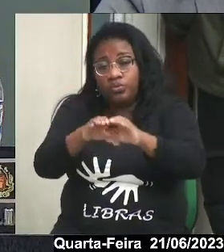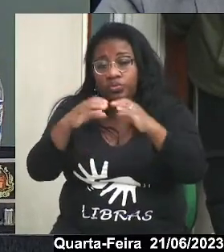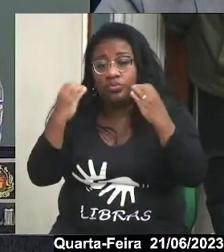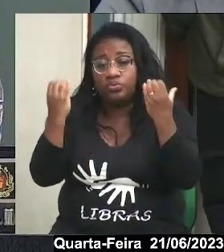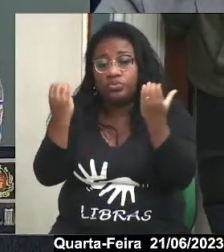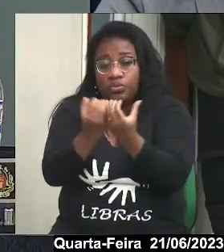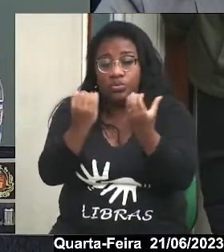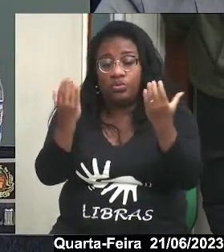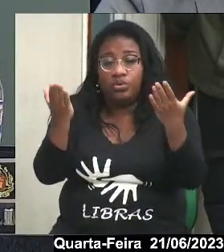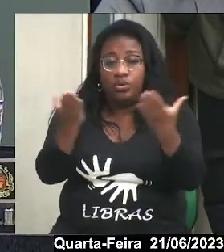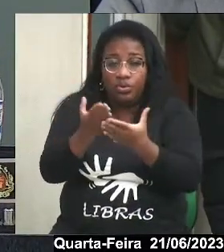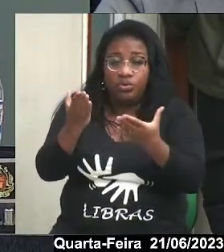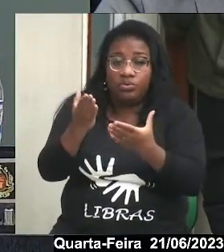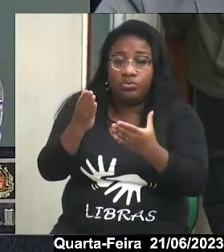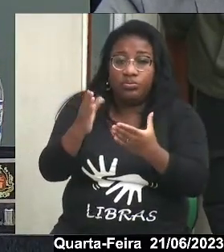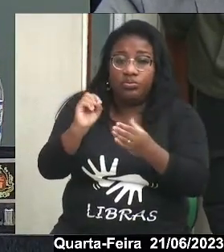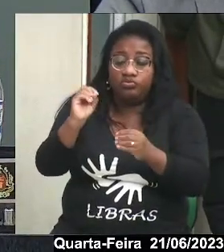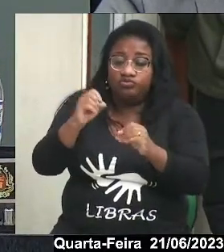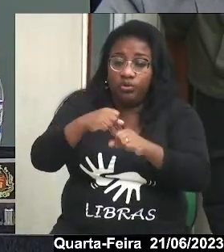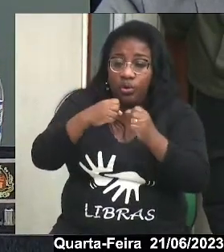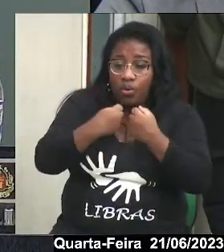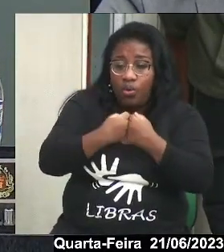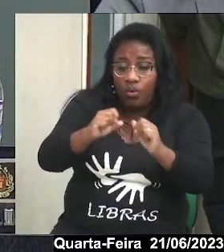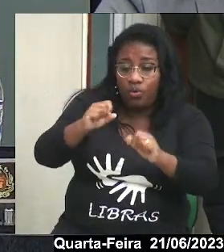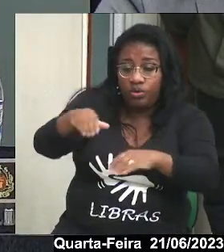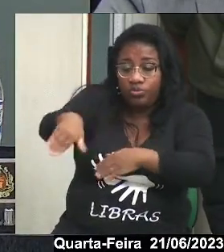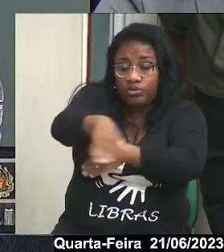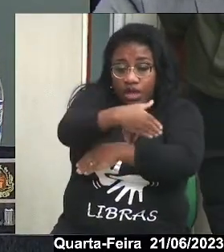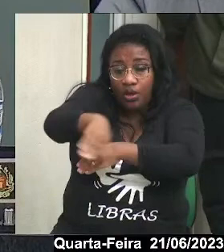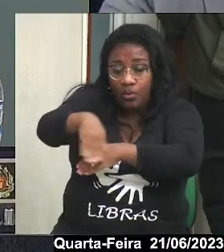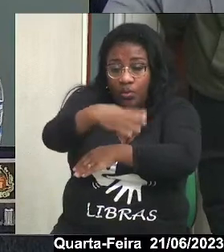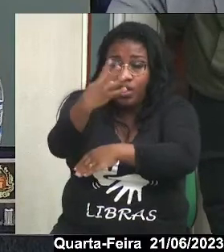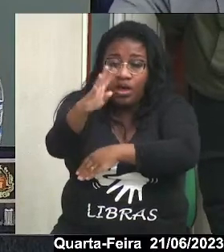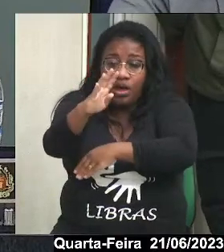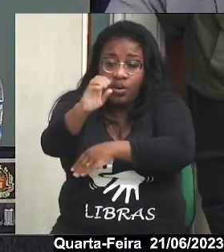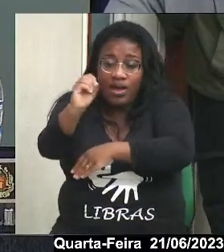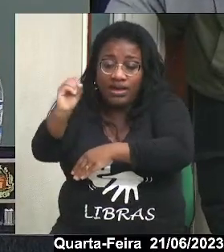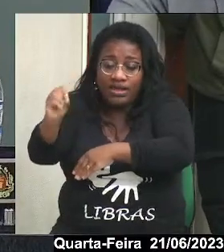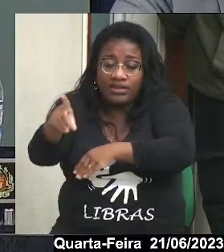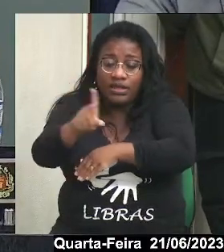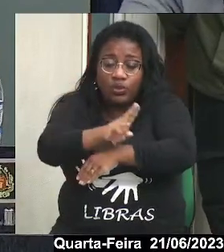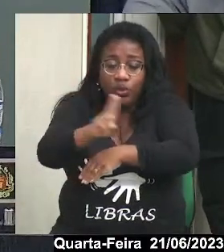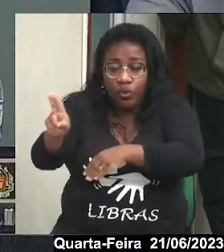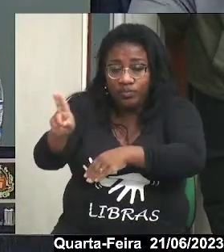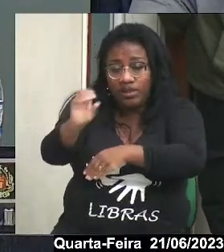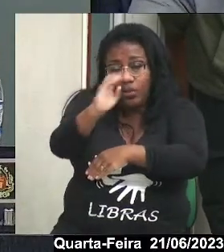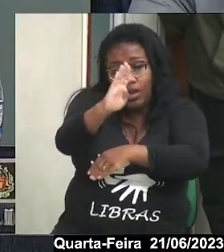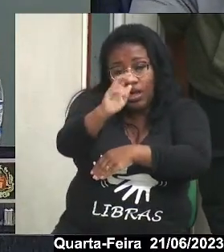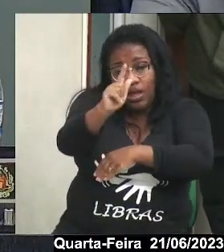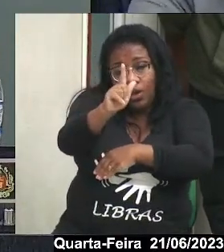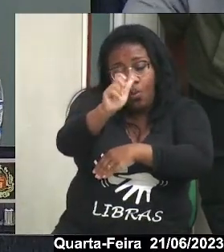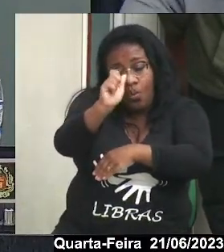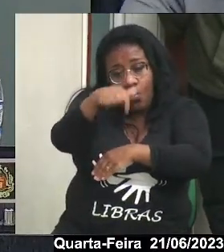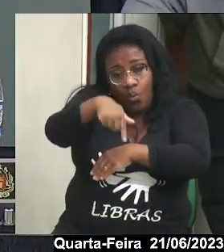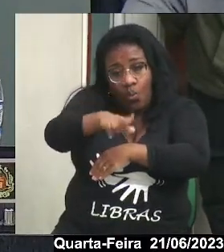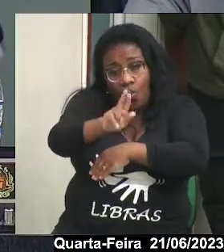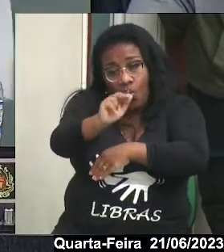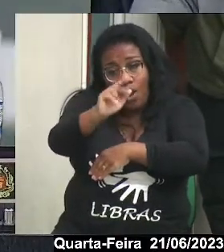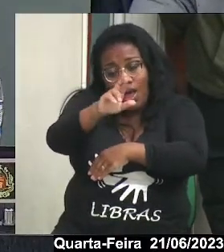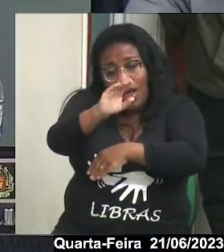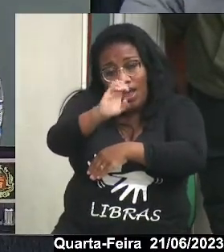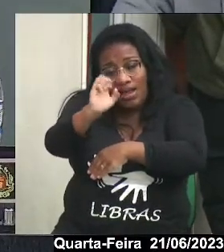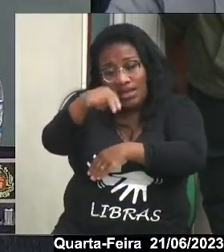a construção de abrigos com bancos nos pontos de ônibus localizados na rua Varé, respectivamente 421, 233, Jardim